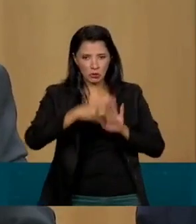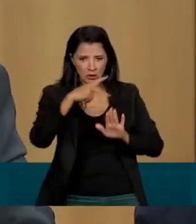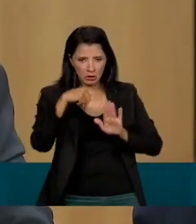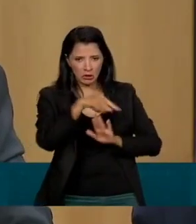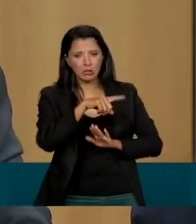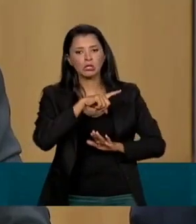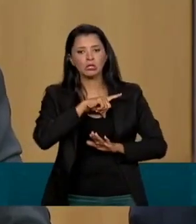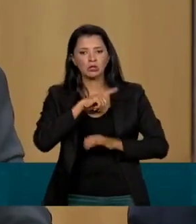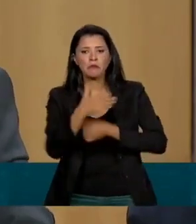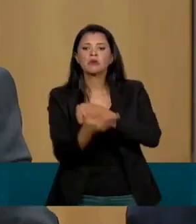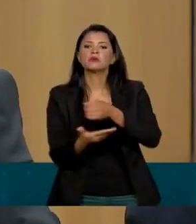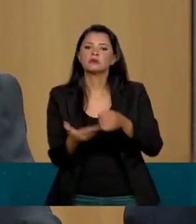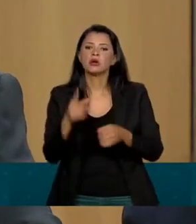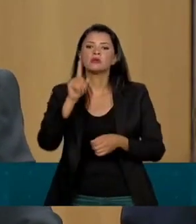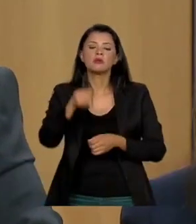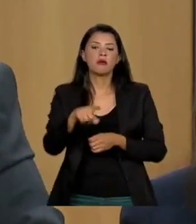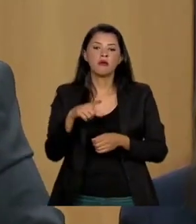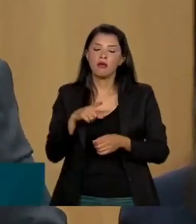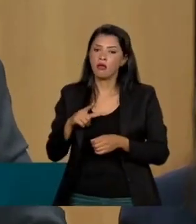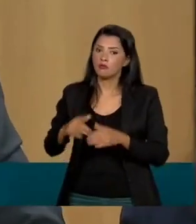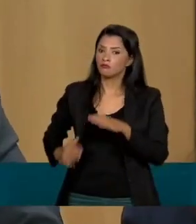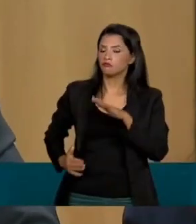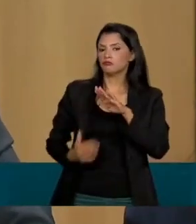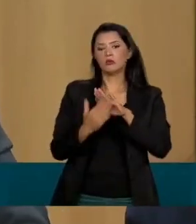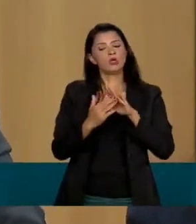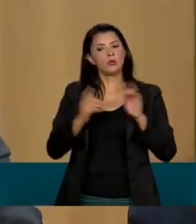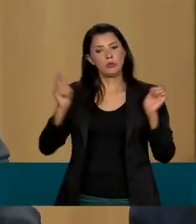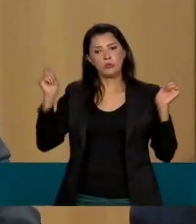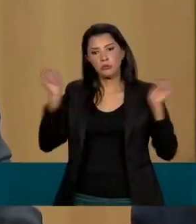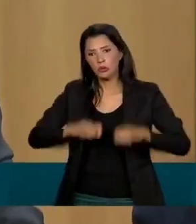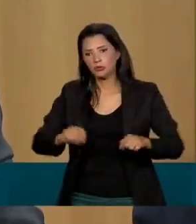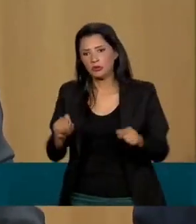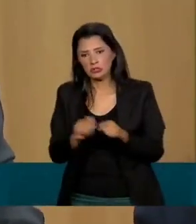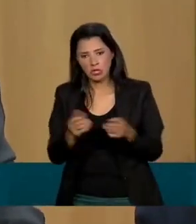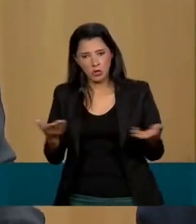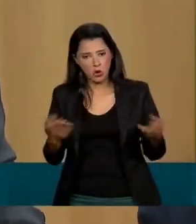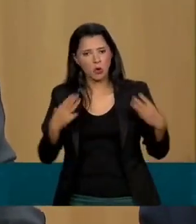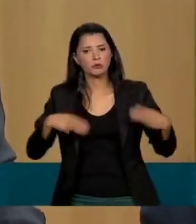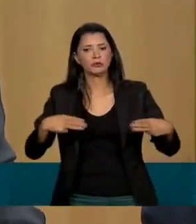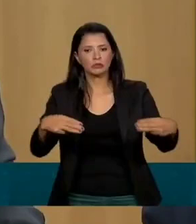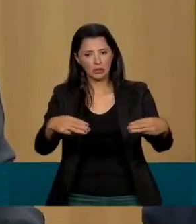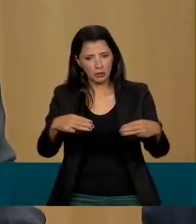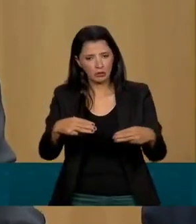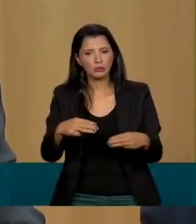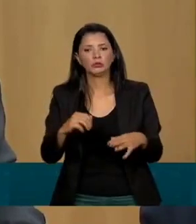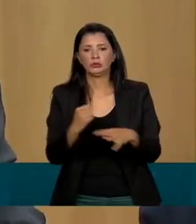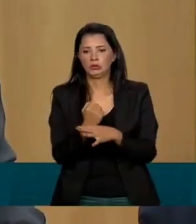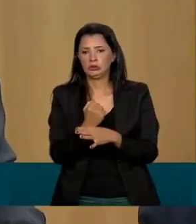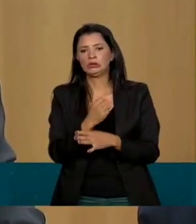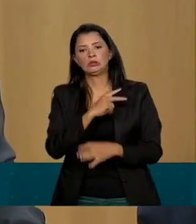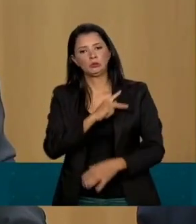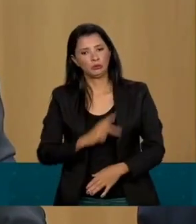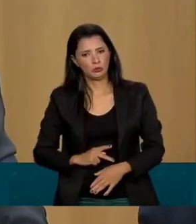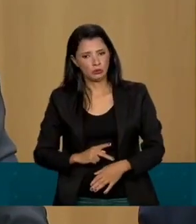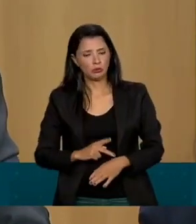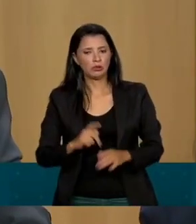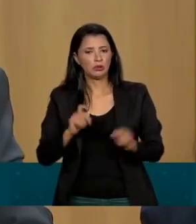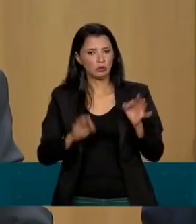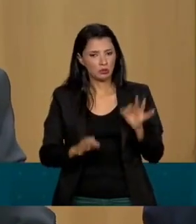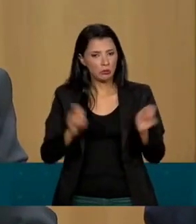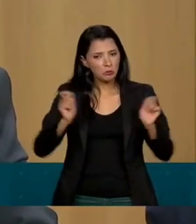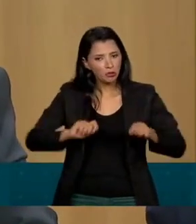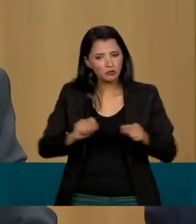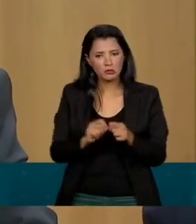portaria, que é a máxima medida possível que o Ministério da Justiça e Segurança Pública pode adotar nesse momento,